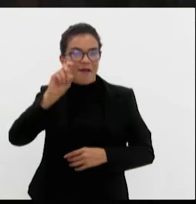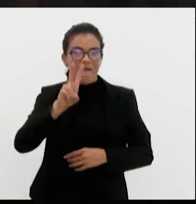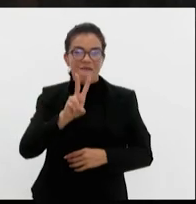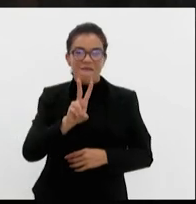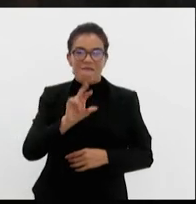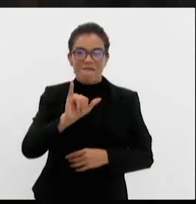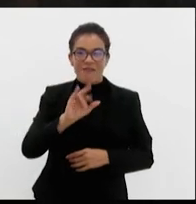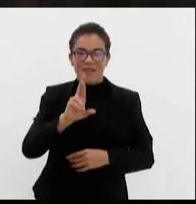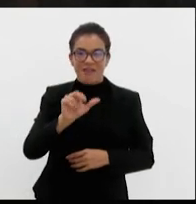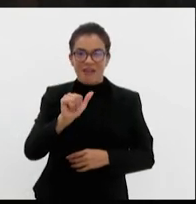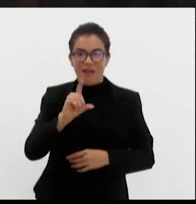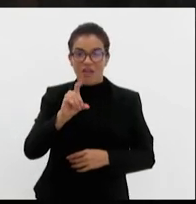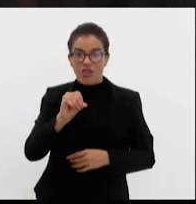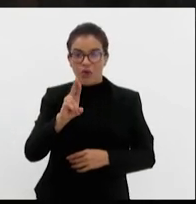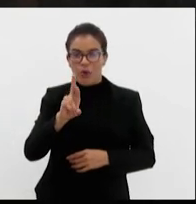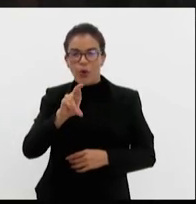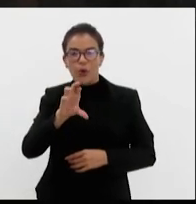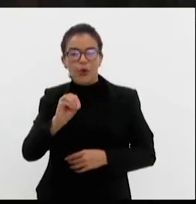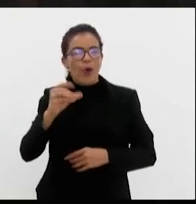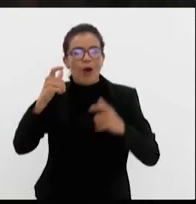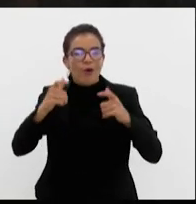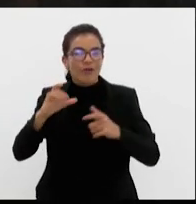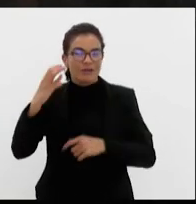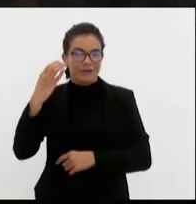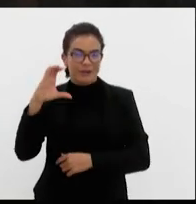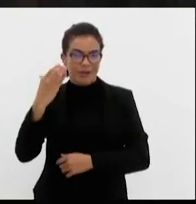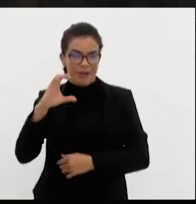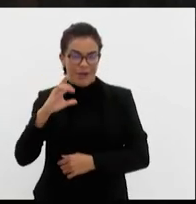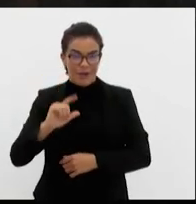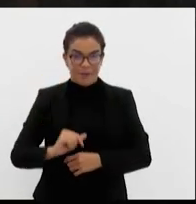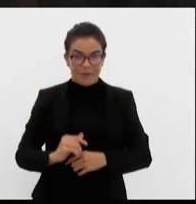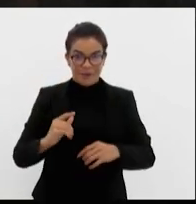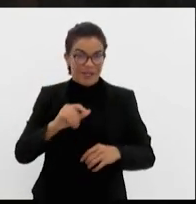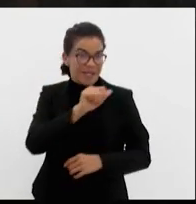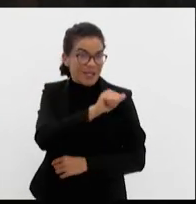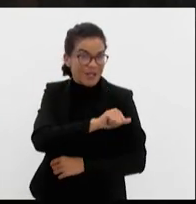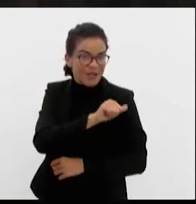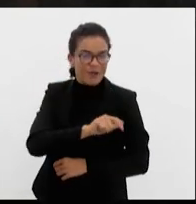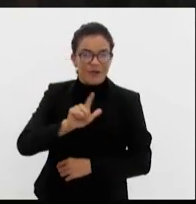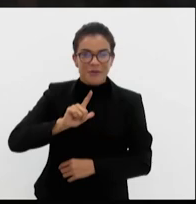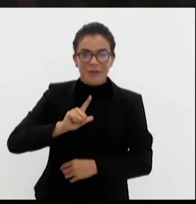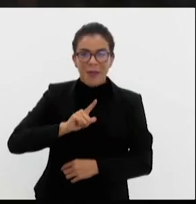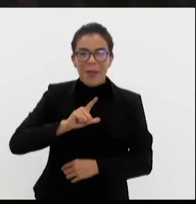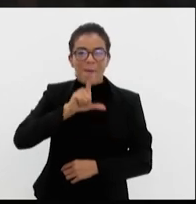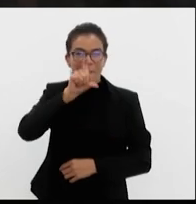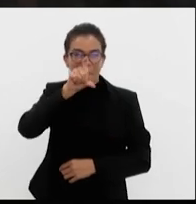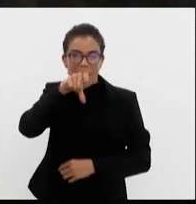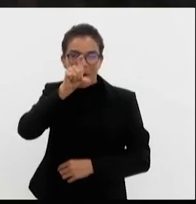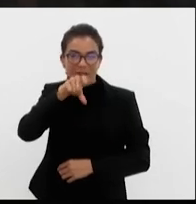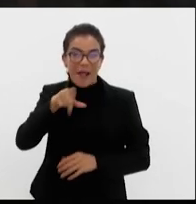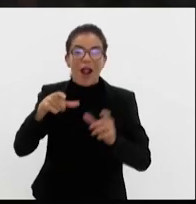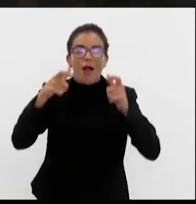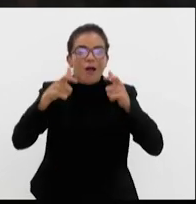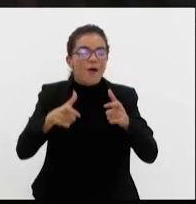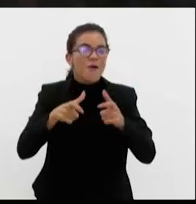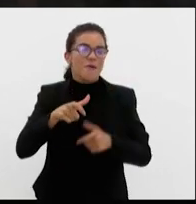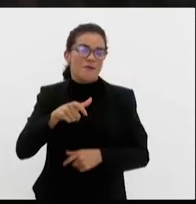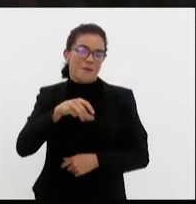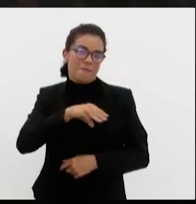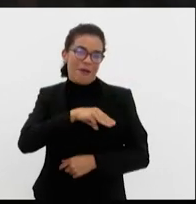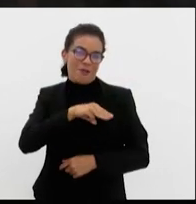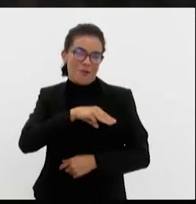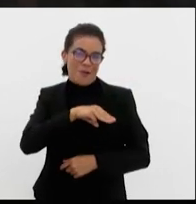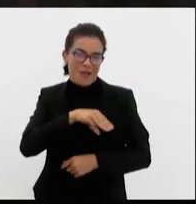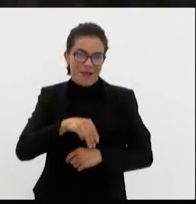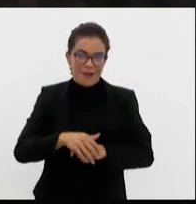de Niterói. A cidade do Rio de Janeiro tem a minha querida Portela de Madureira, tem